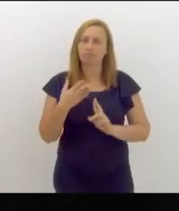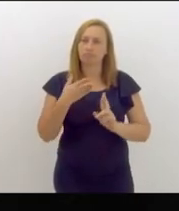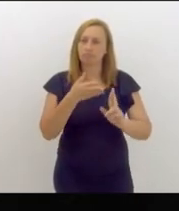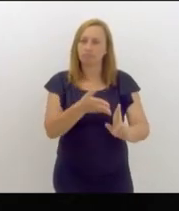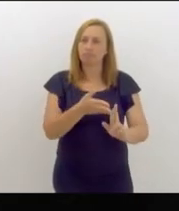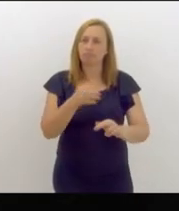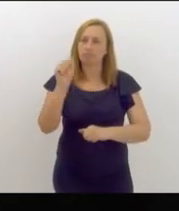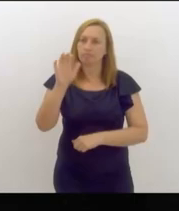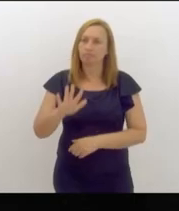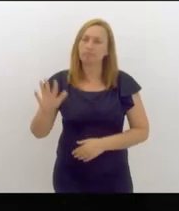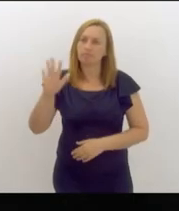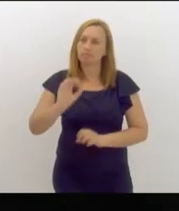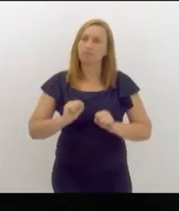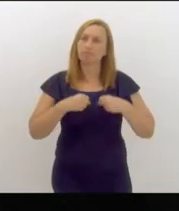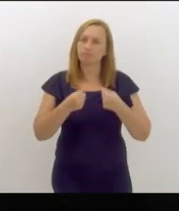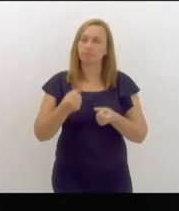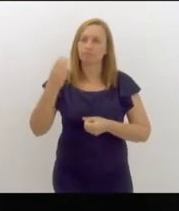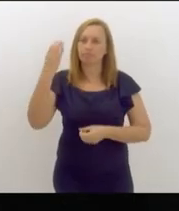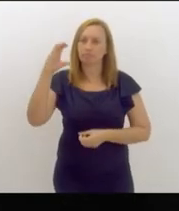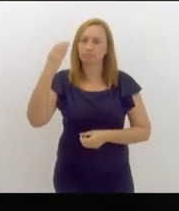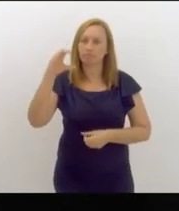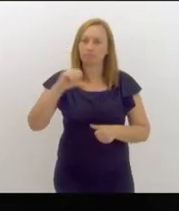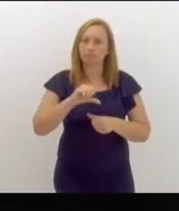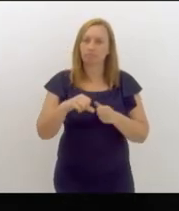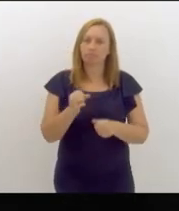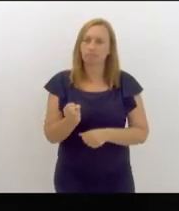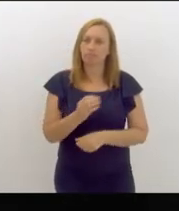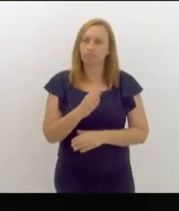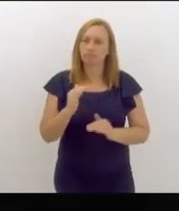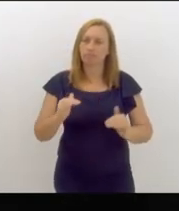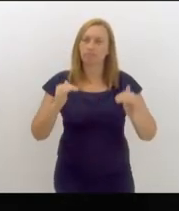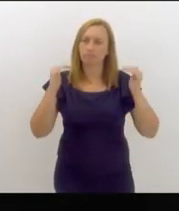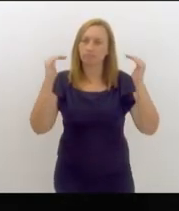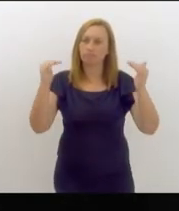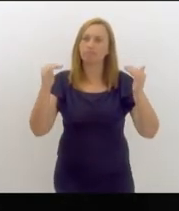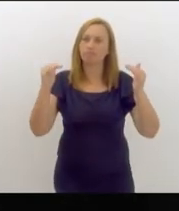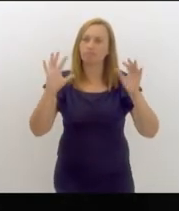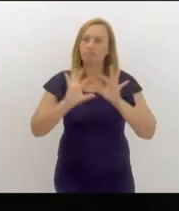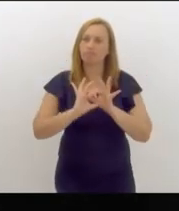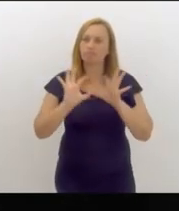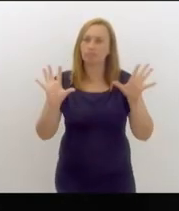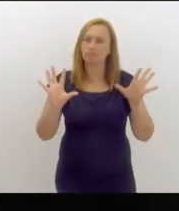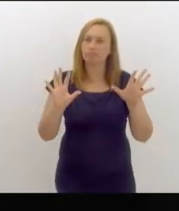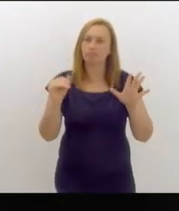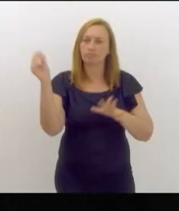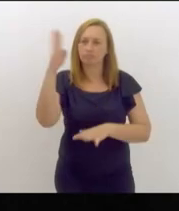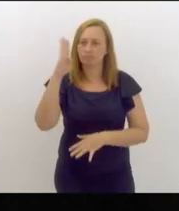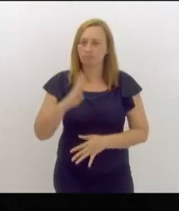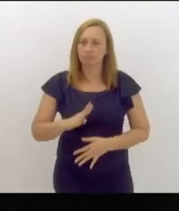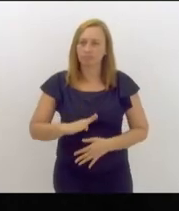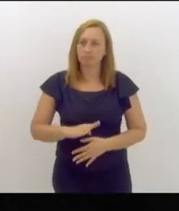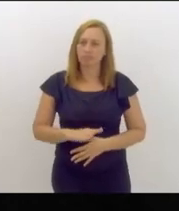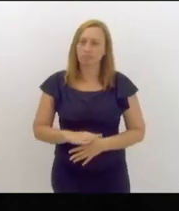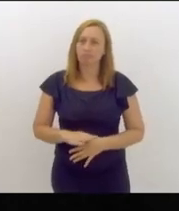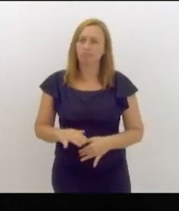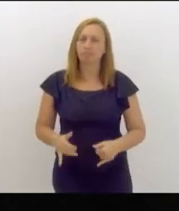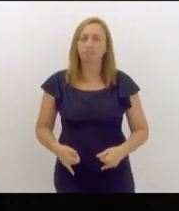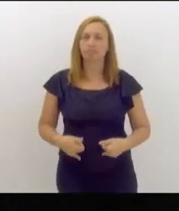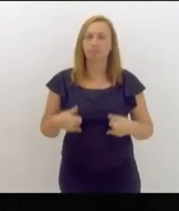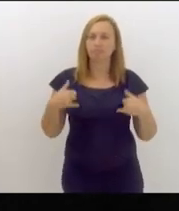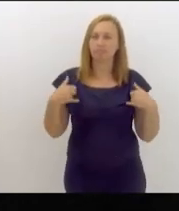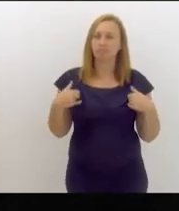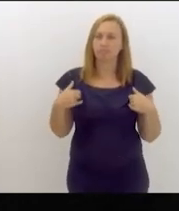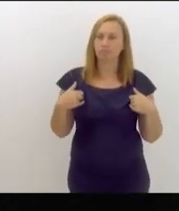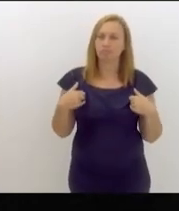nacionais da defesa da ciência inovação soberania e democracia no Brasil eu tive a honra de